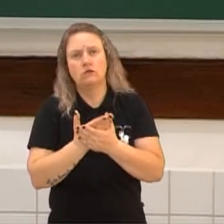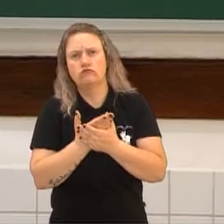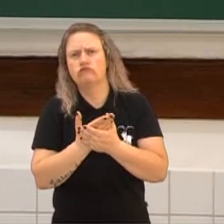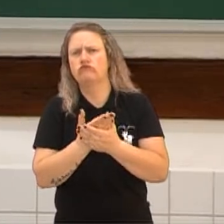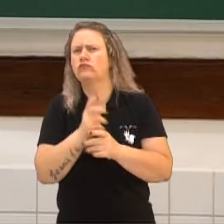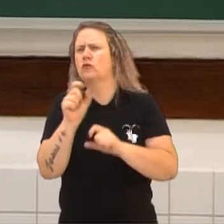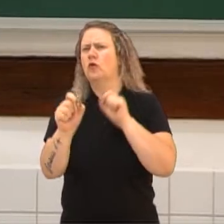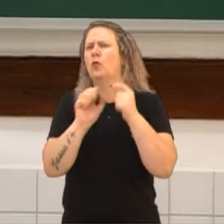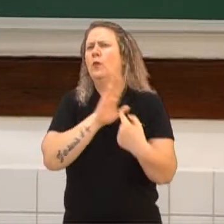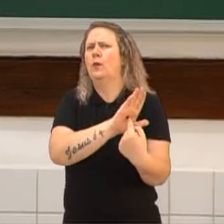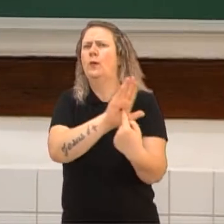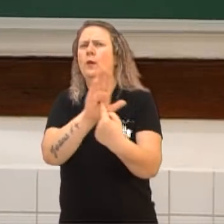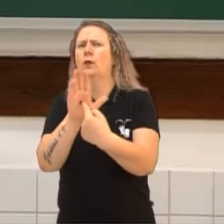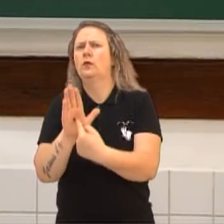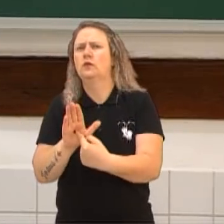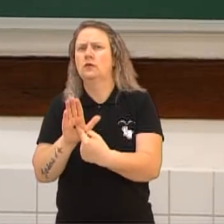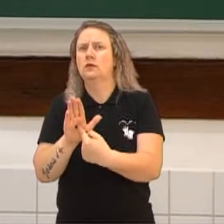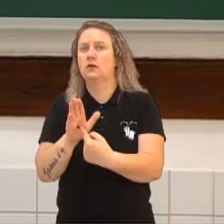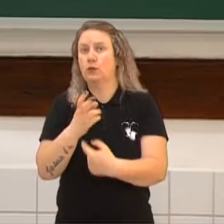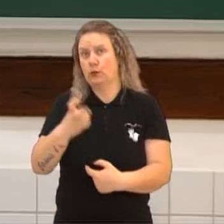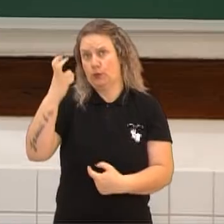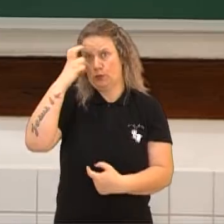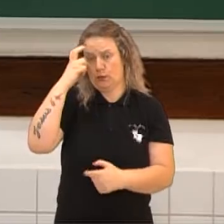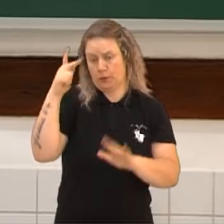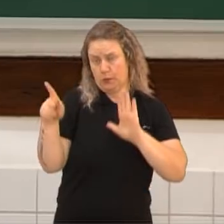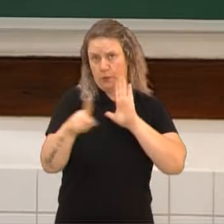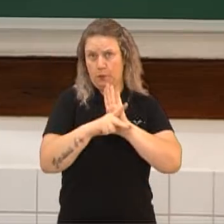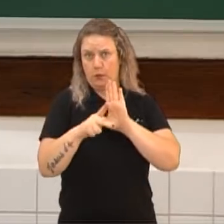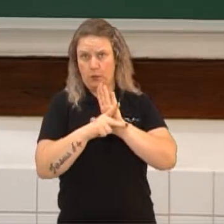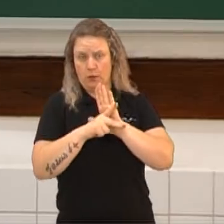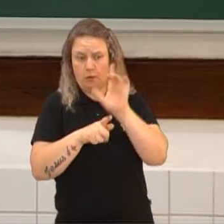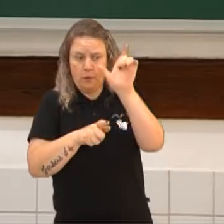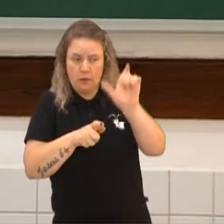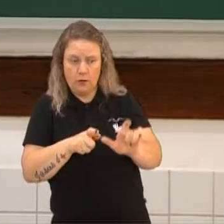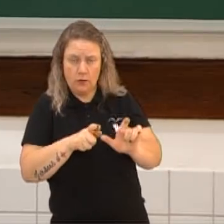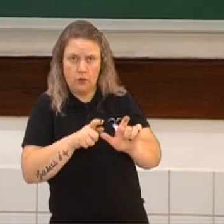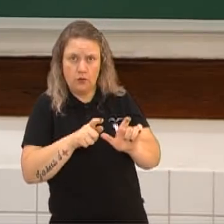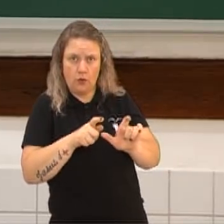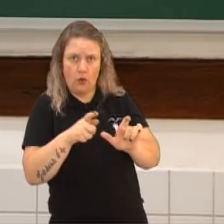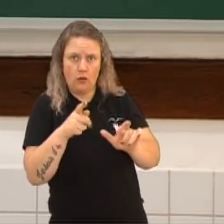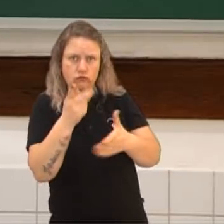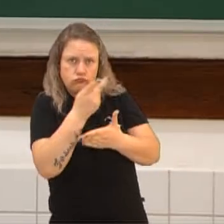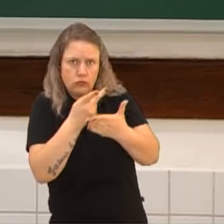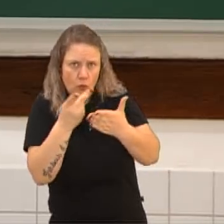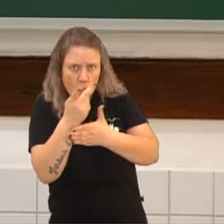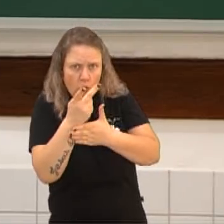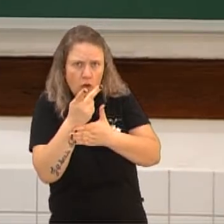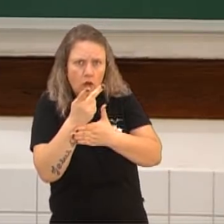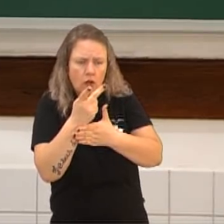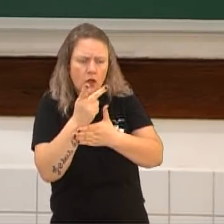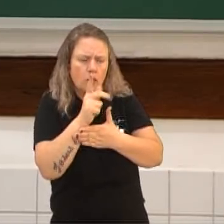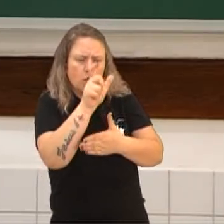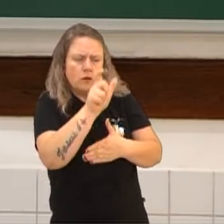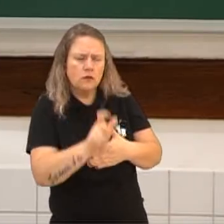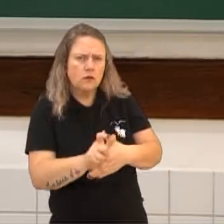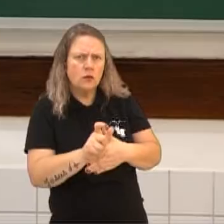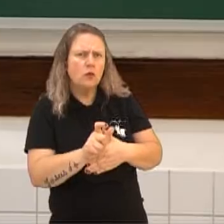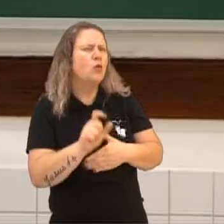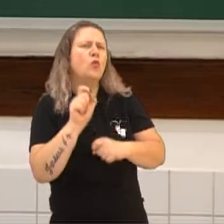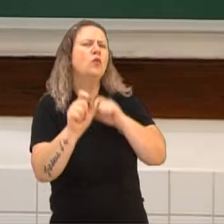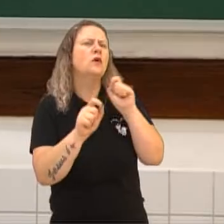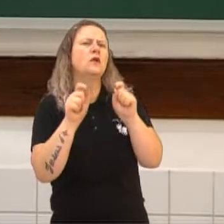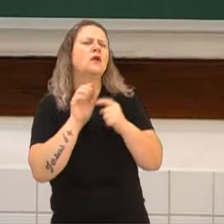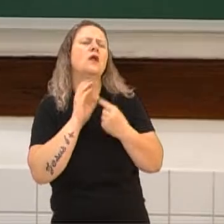ele está mostrando alguma coisa da cultura dele, alguma coisa lá do Nordeste, alguma coisa desse artista em específico,